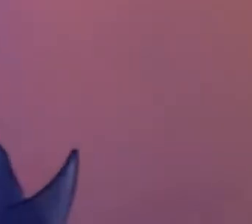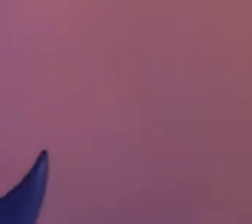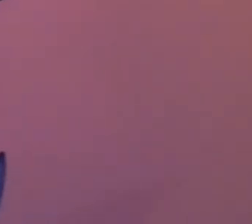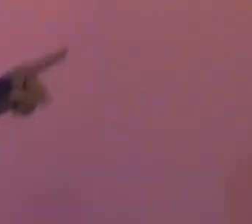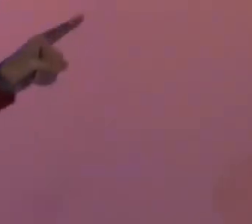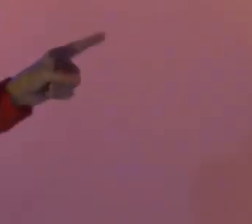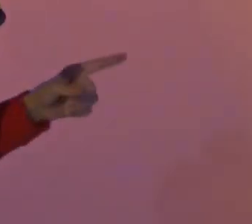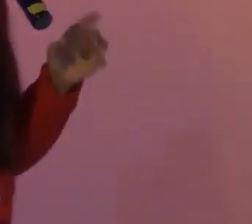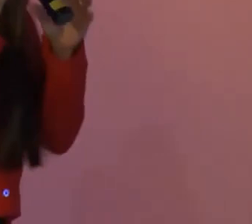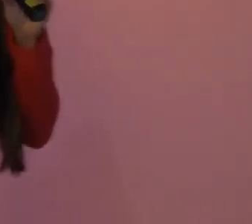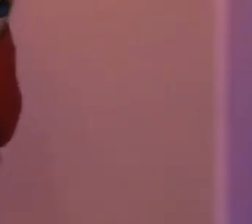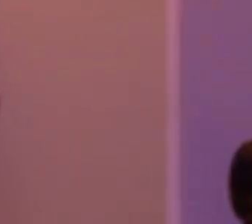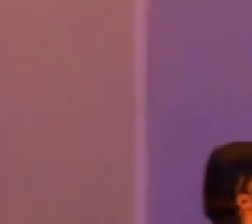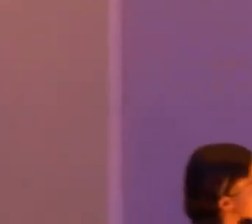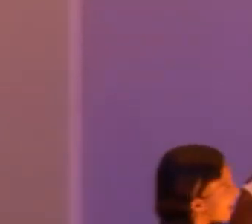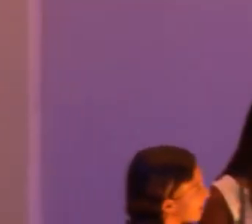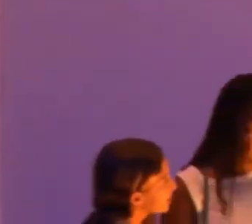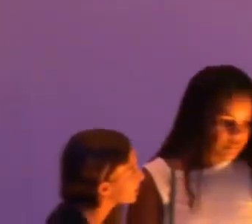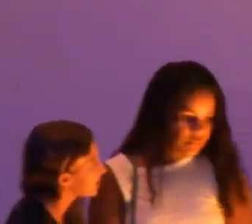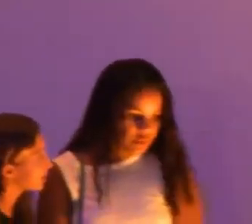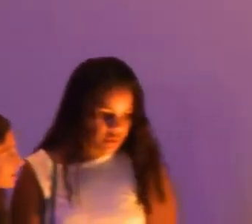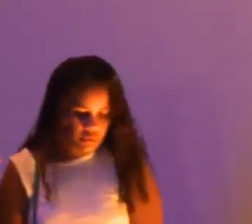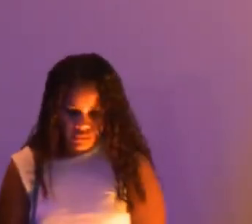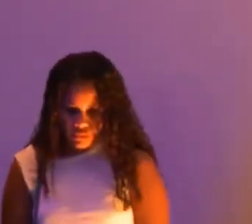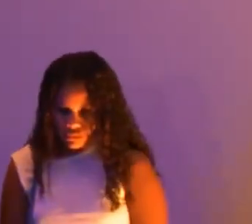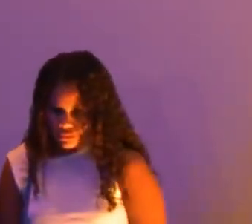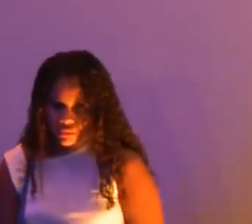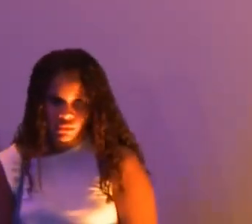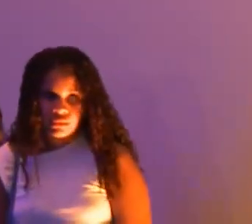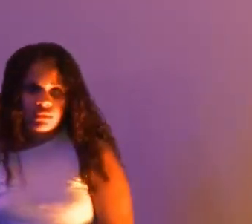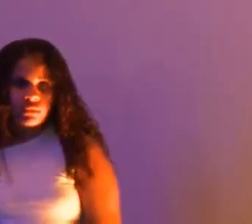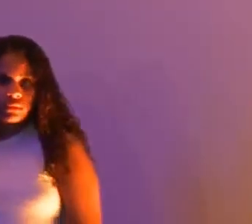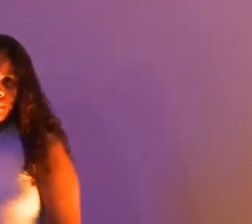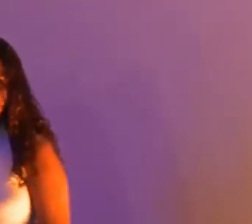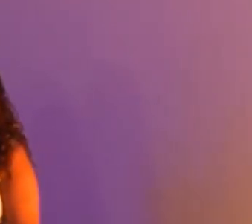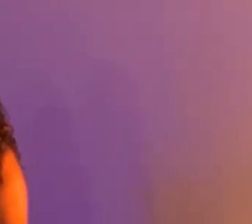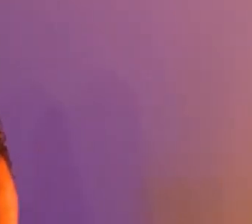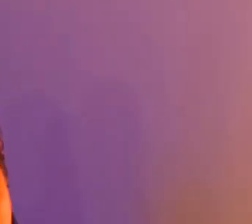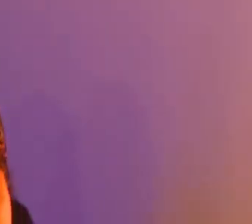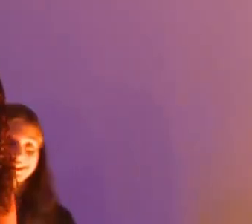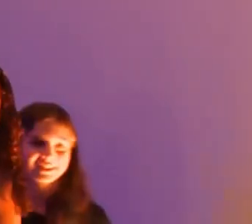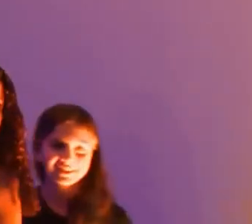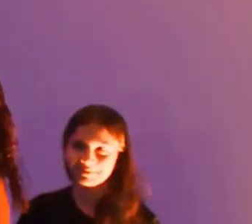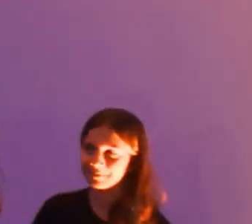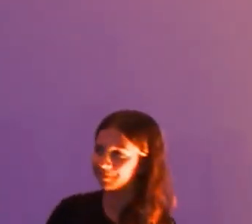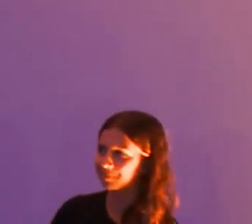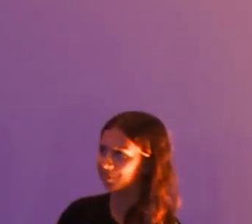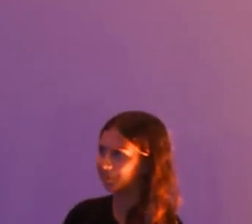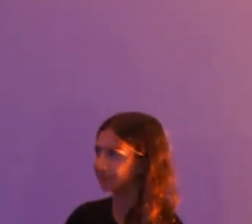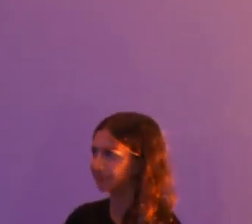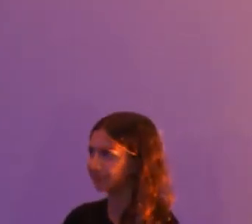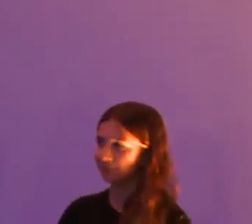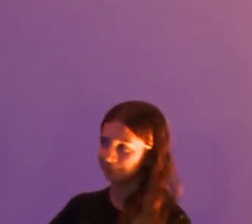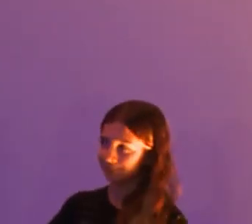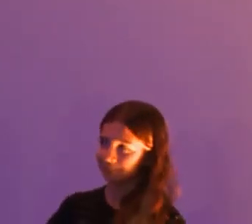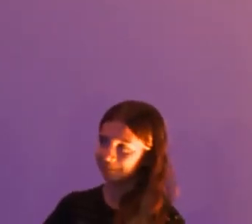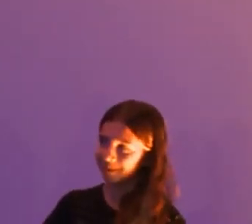olha o que que vai acontecer hoje. Eu preciso de muita atenção de cada um de vocês, combinado?